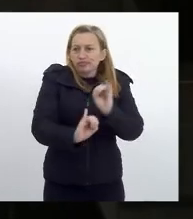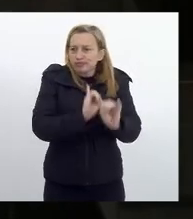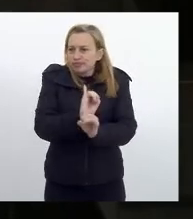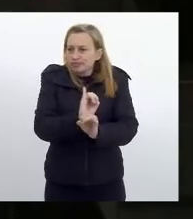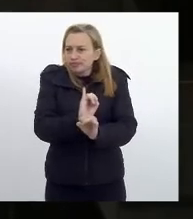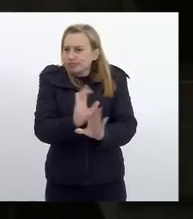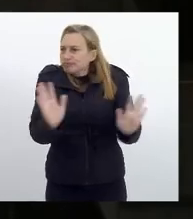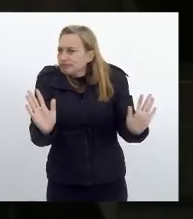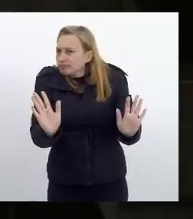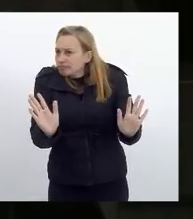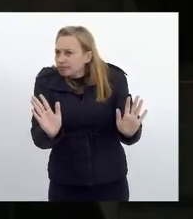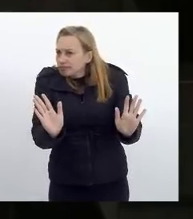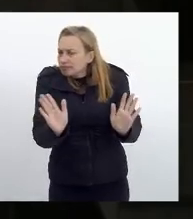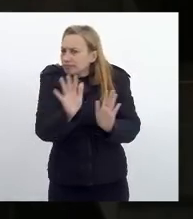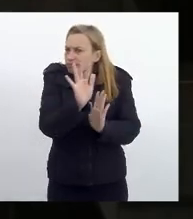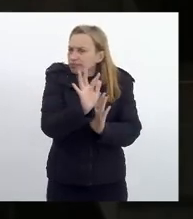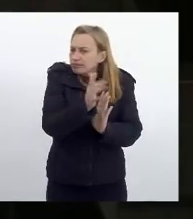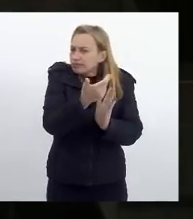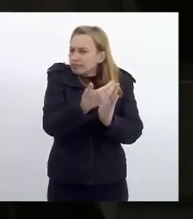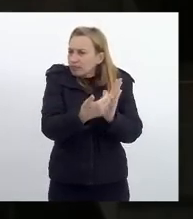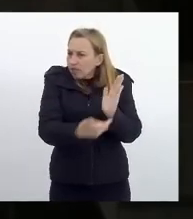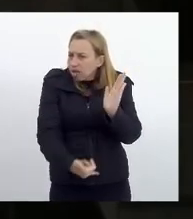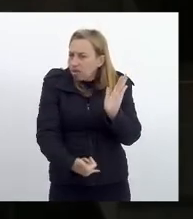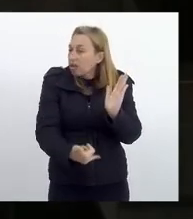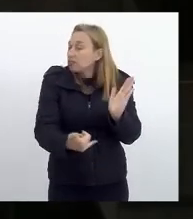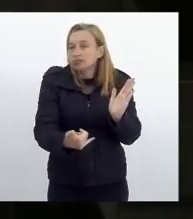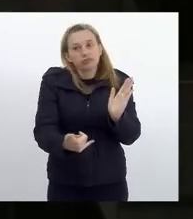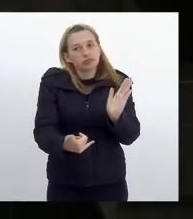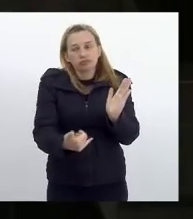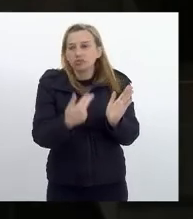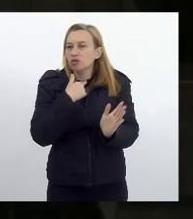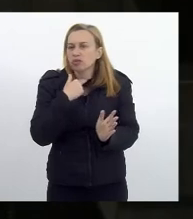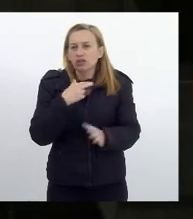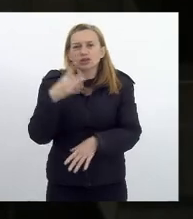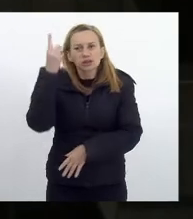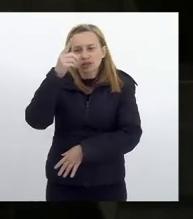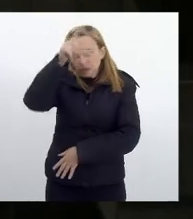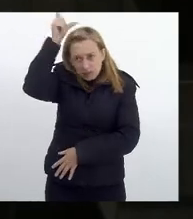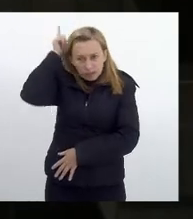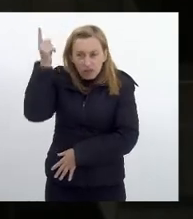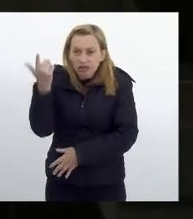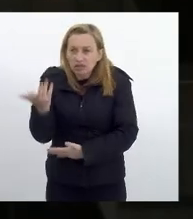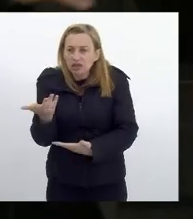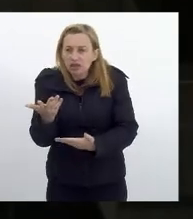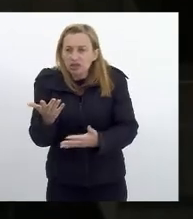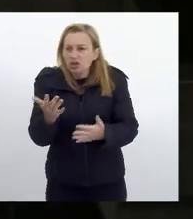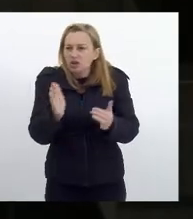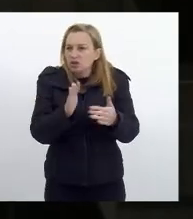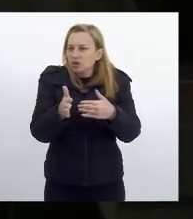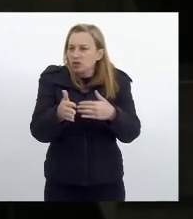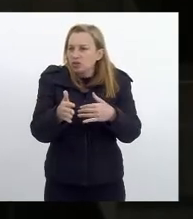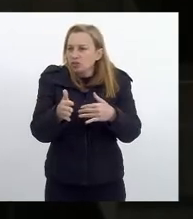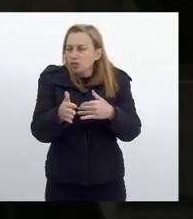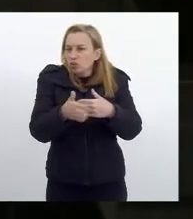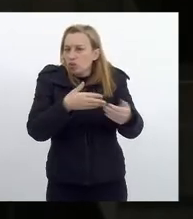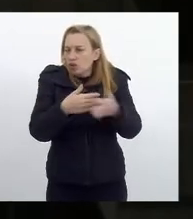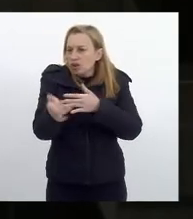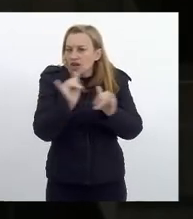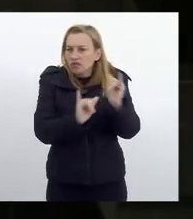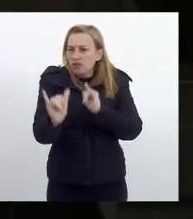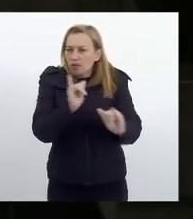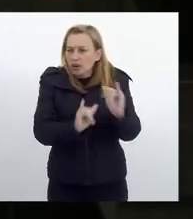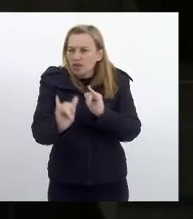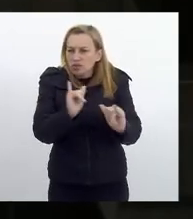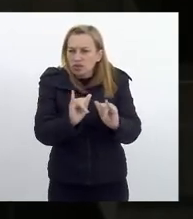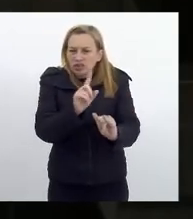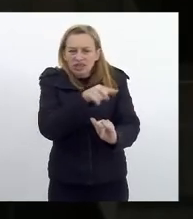apenas preenchendo um formulário, Luiz Paulo. Não pode ser assim. Sem descartar quaisquer informações que venham de onde vierem,